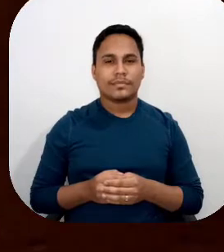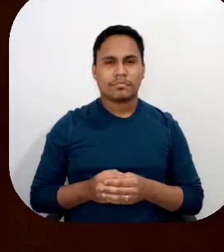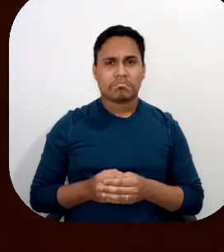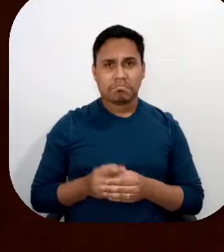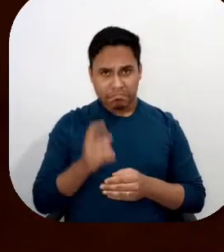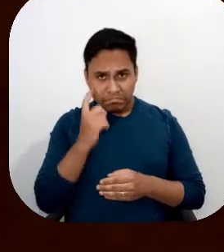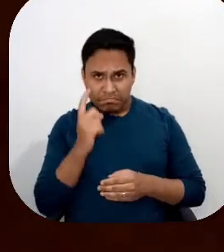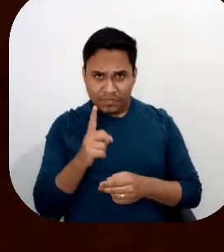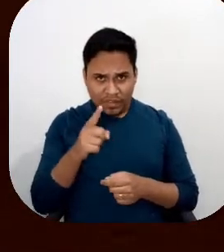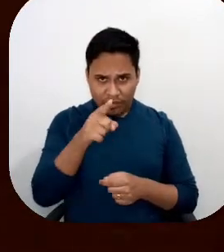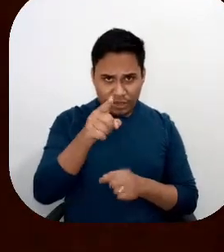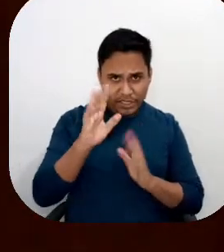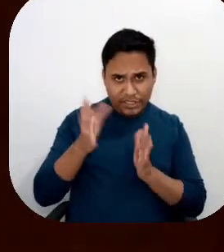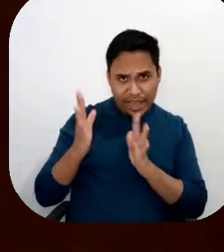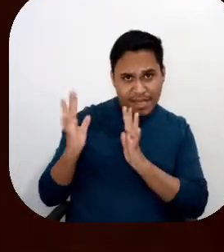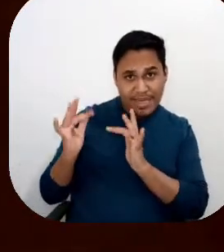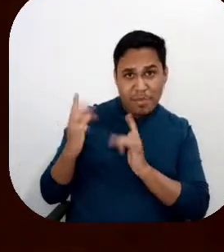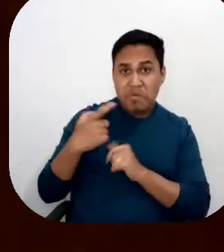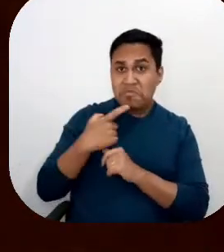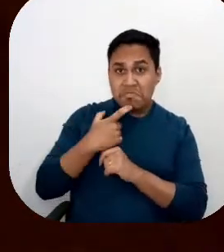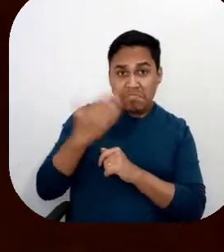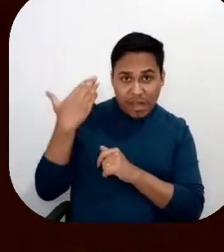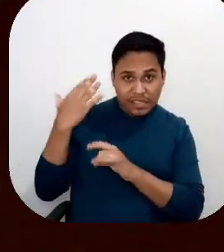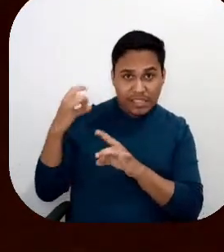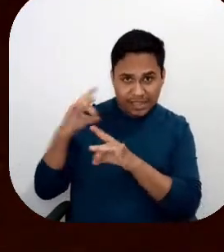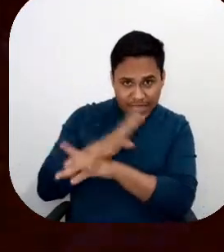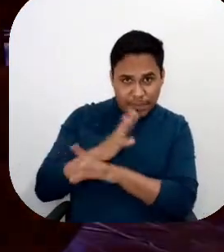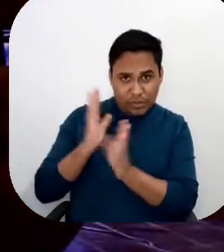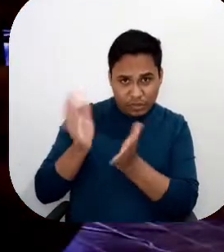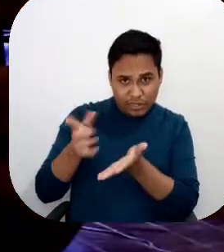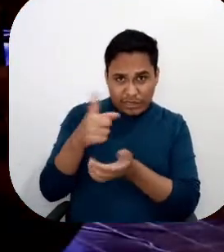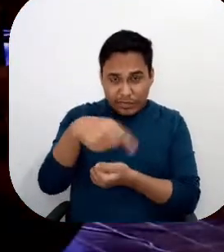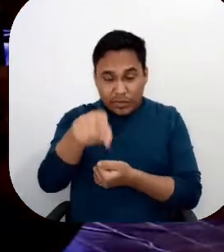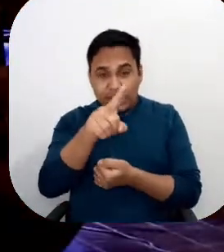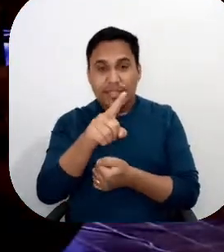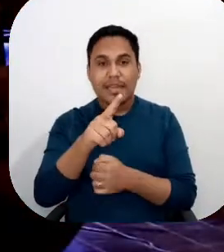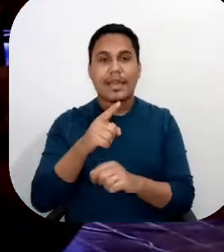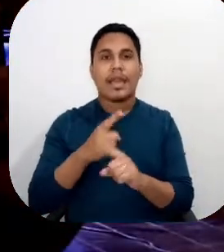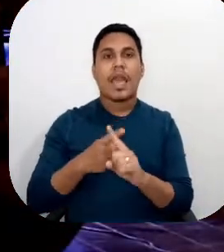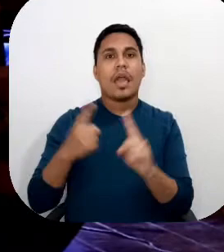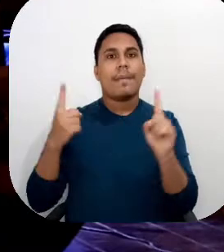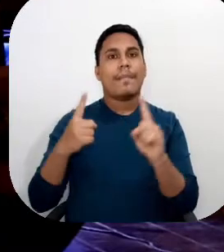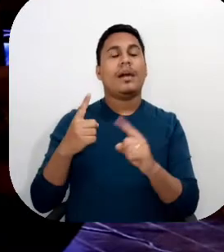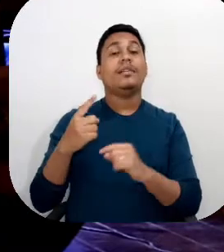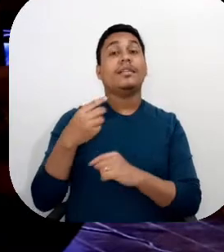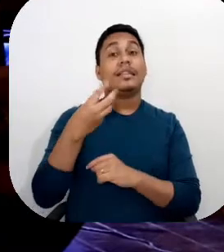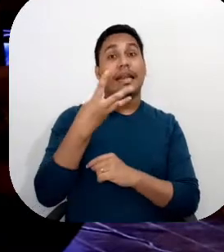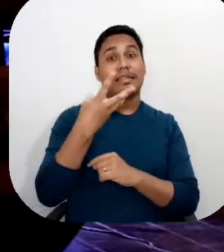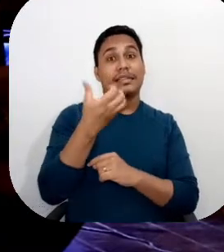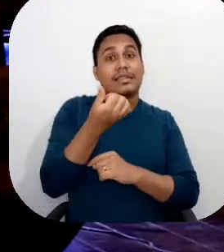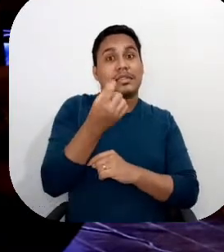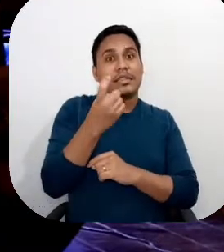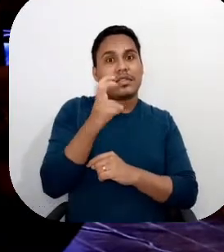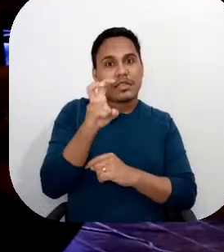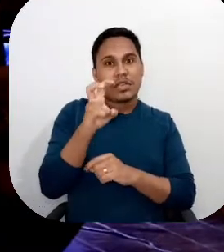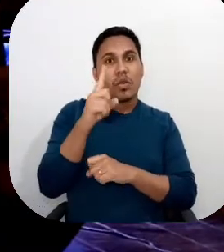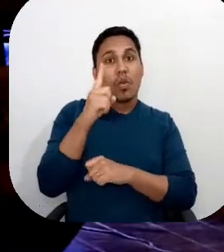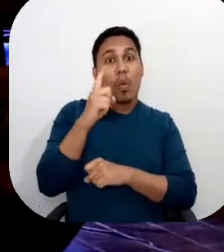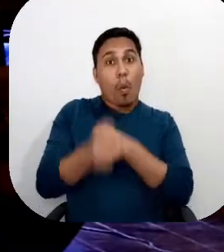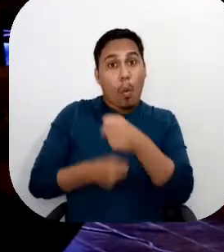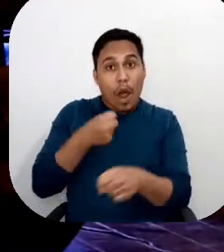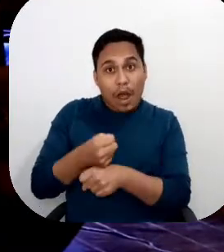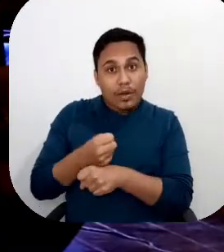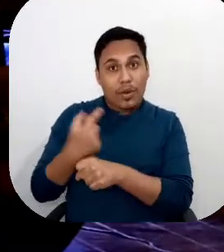ligar. Eu não sei se alguém aí terminou um relacionamento recentemente, mas quando fez 365 dias